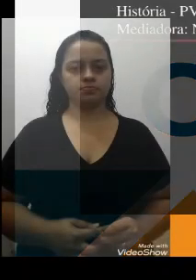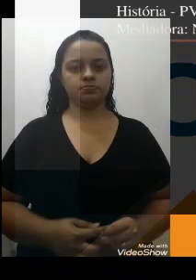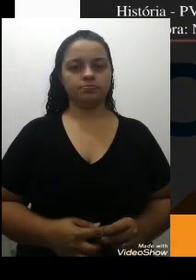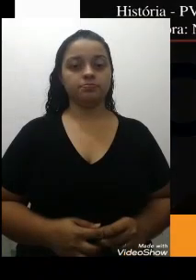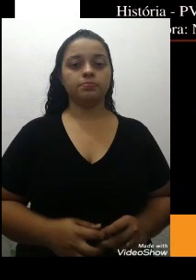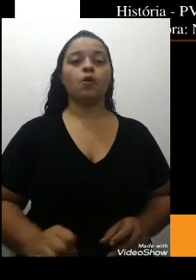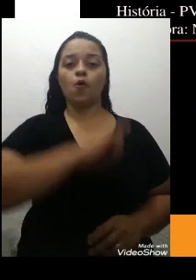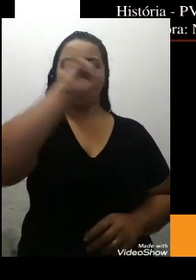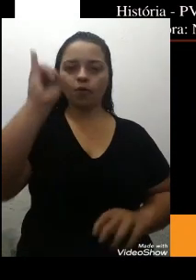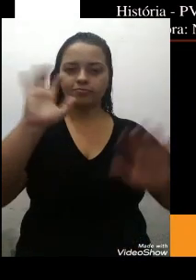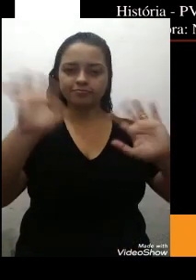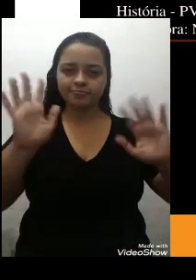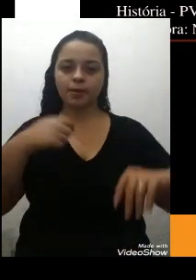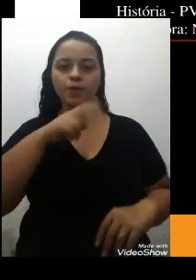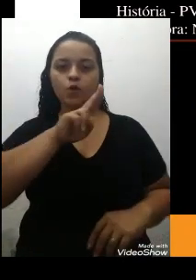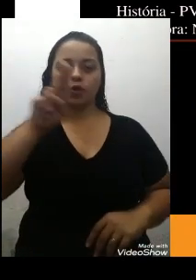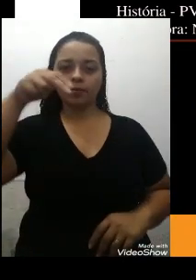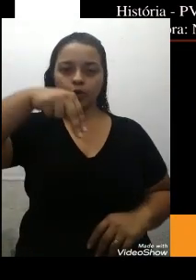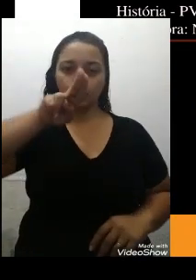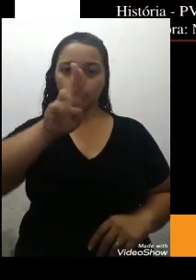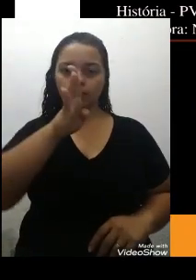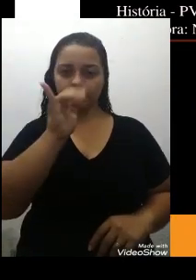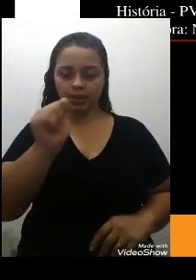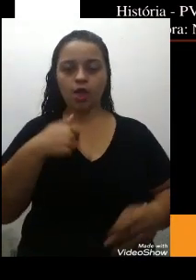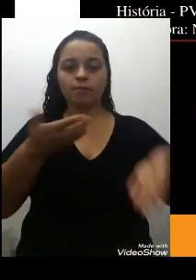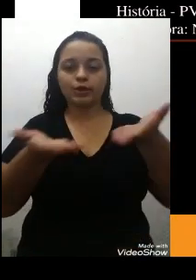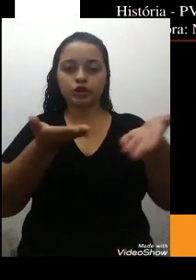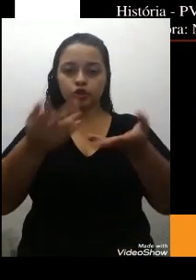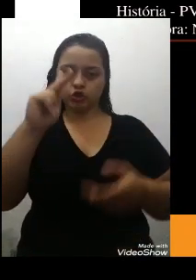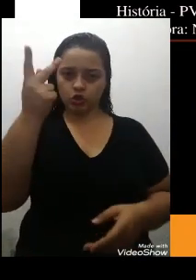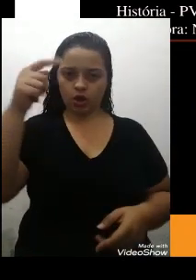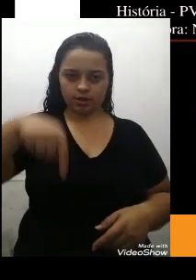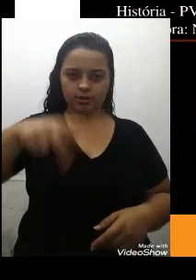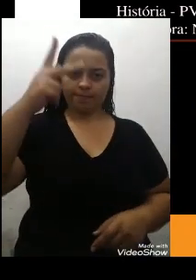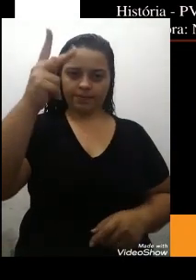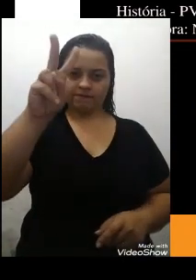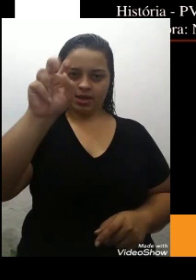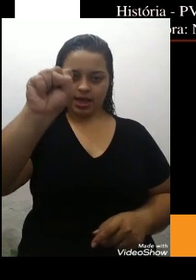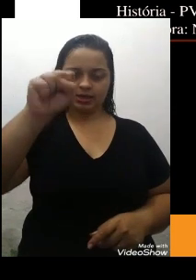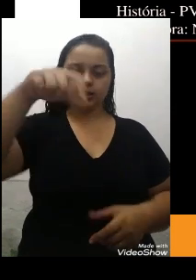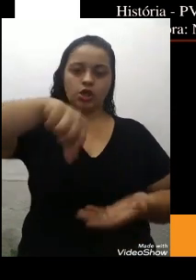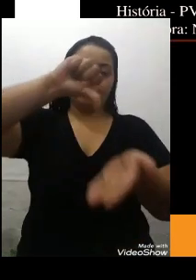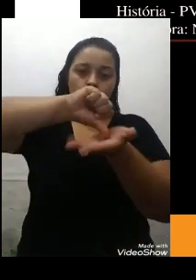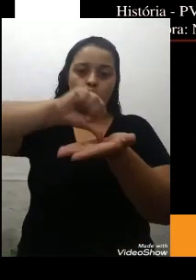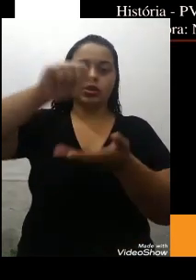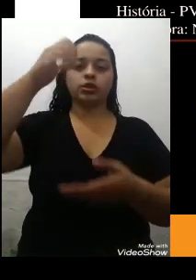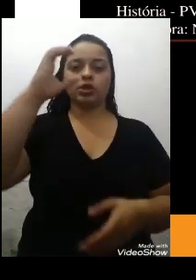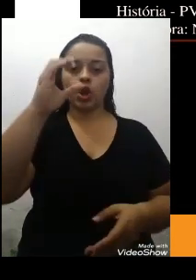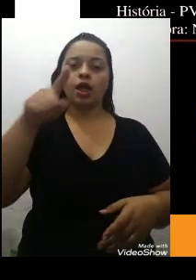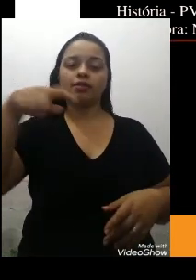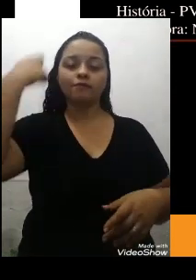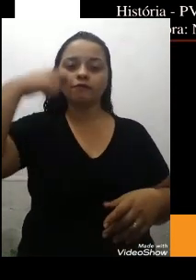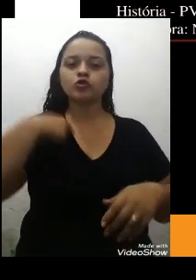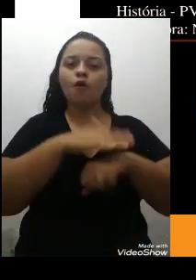Olá pessoal, meu nome é Núbia, eu sou mediadora de História do PVS no Polo de Niterói e nesse vídeo eu vou estar conversando com vocês sobre um pouquinho